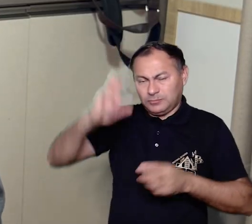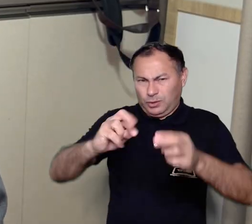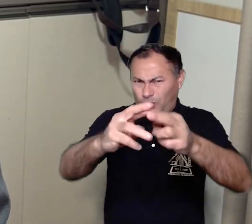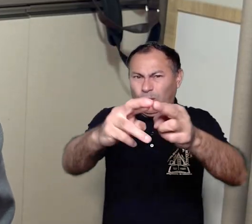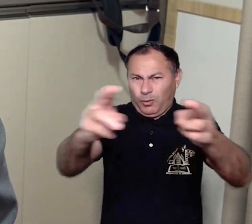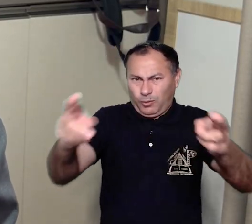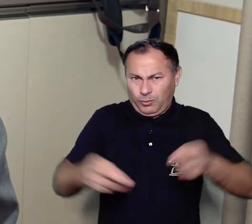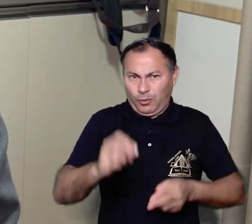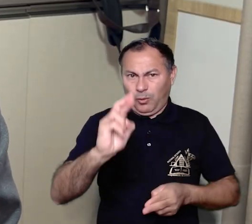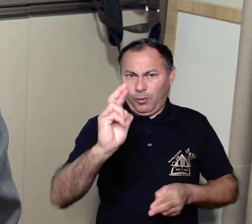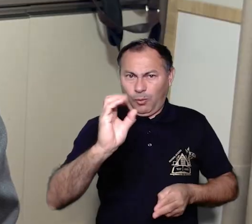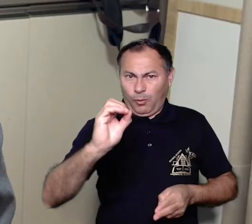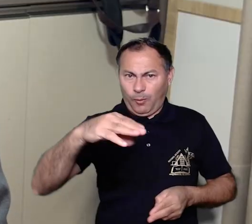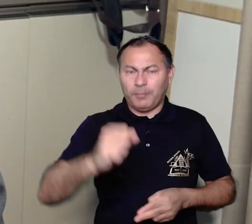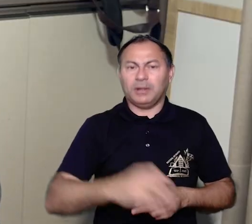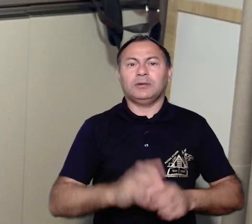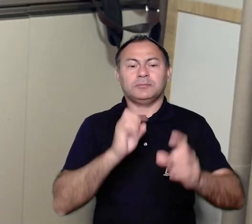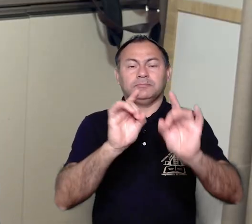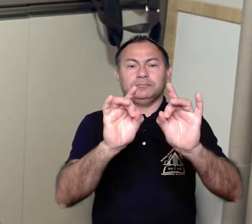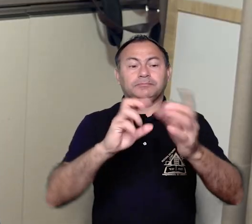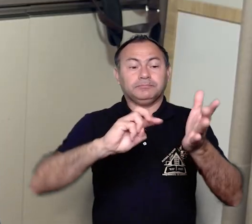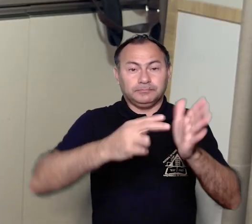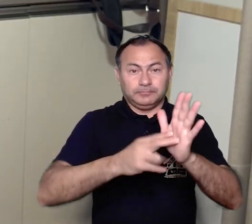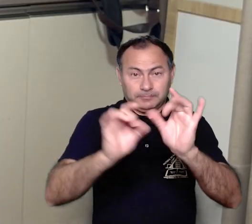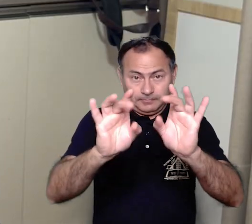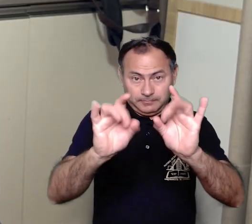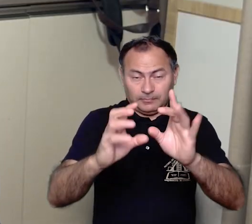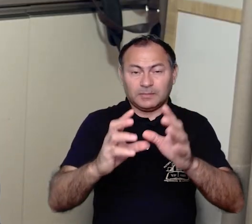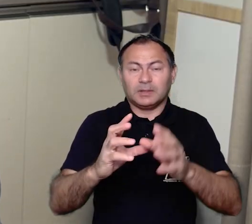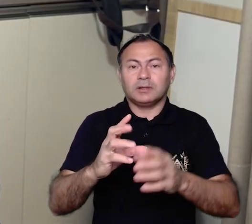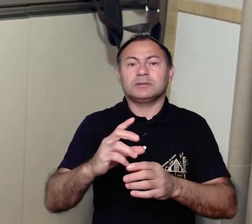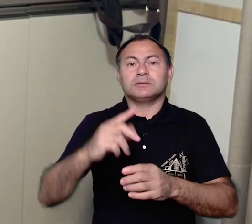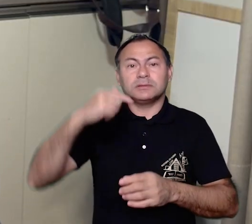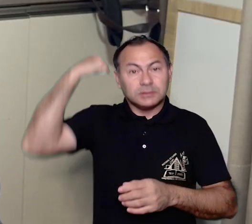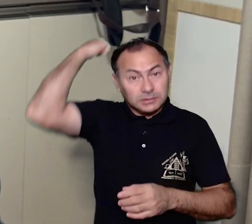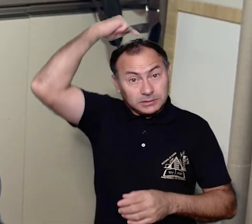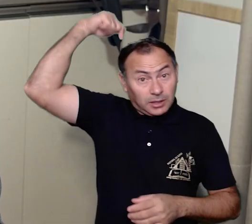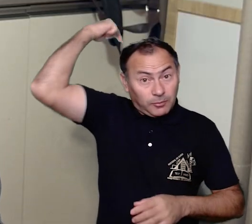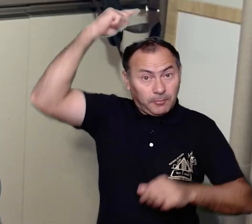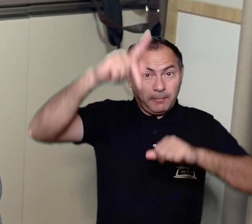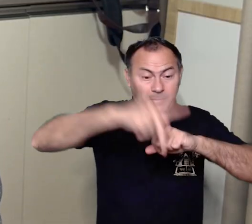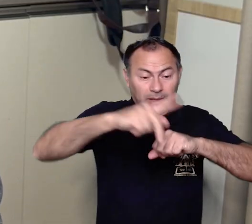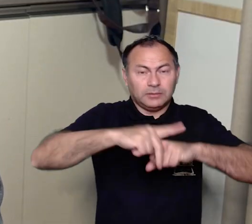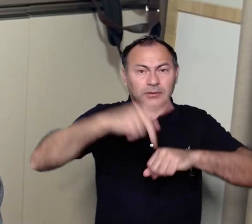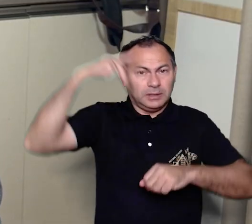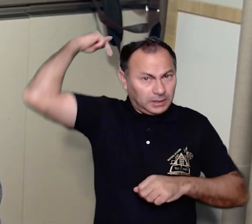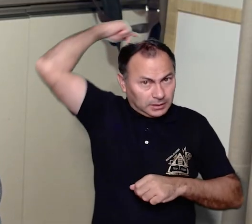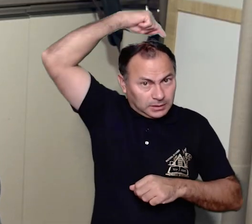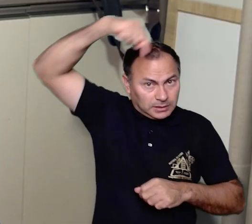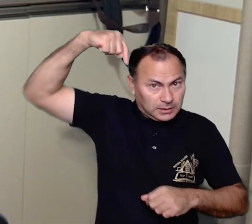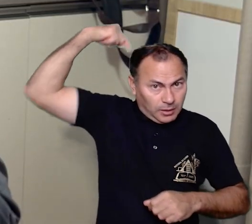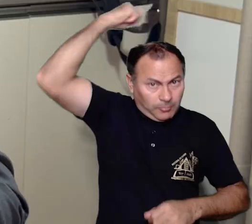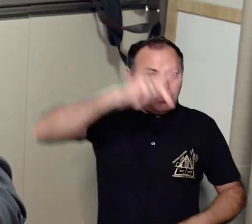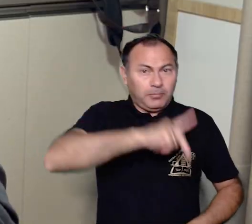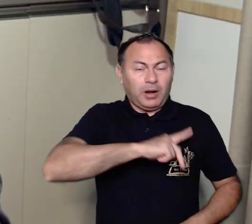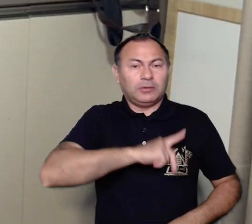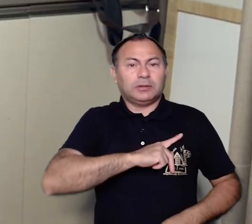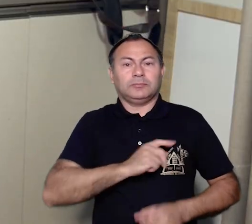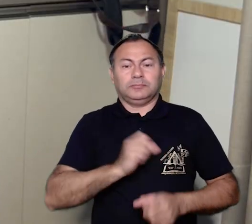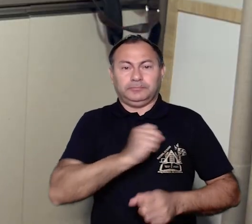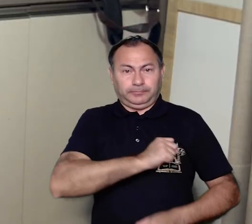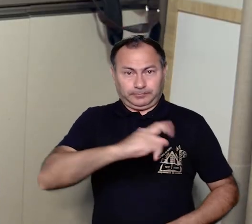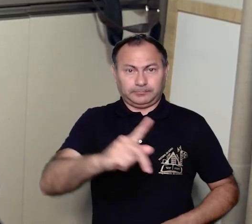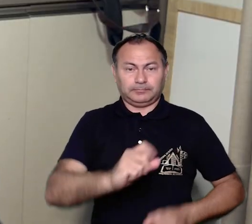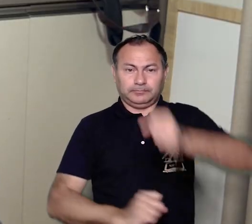significado especial, devido à referência à memória de São Pedro e São Paulo, que são os apóstolos, onde são as colunas